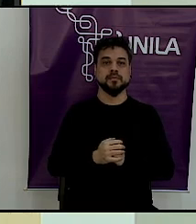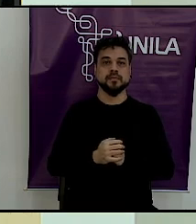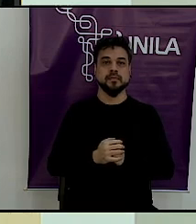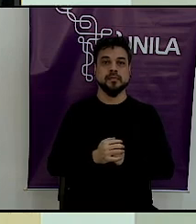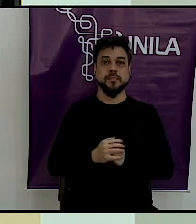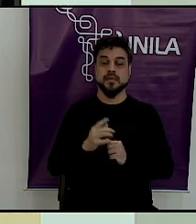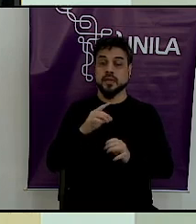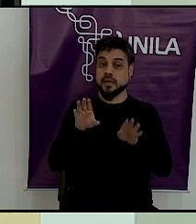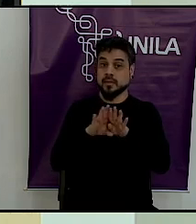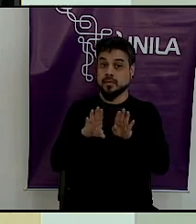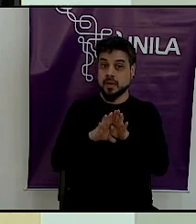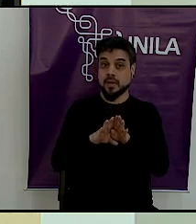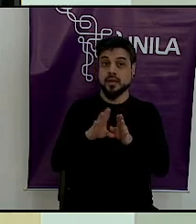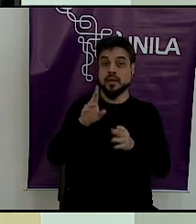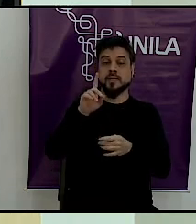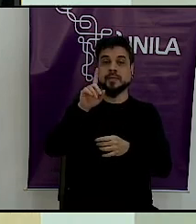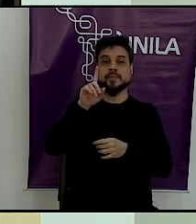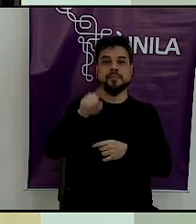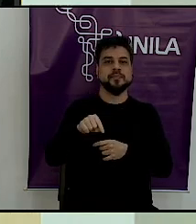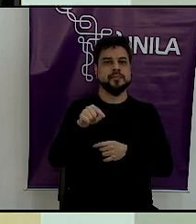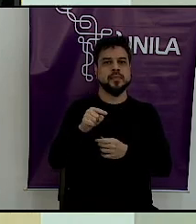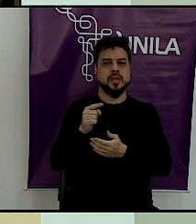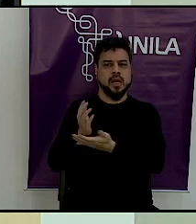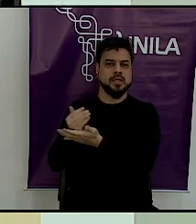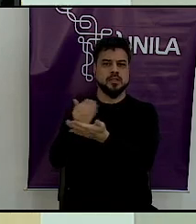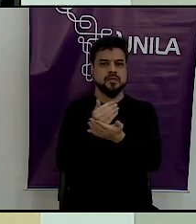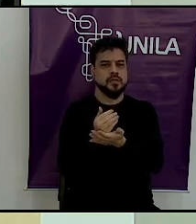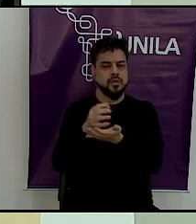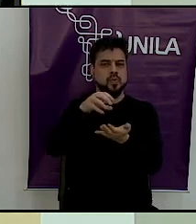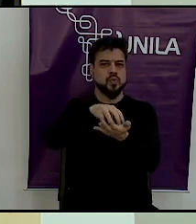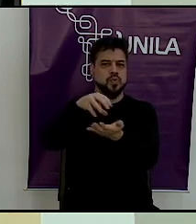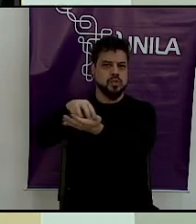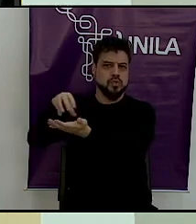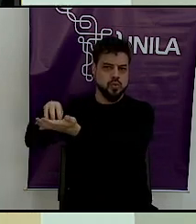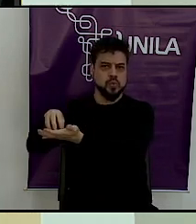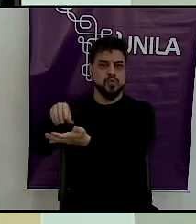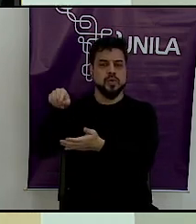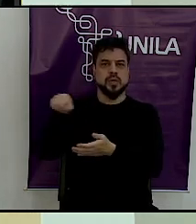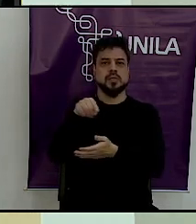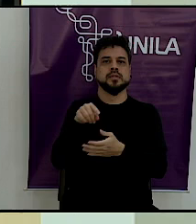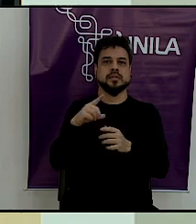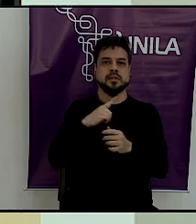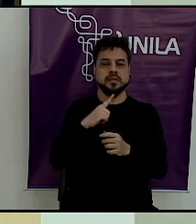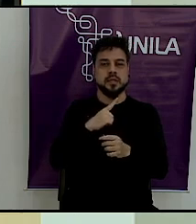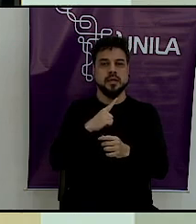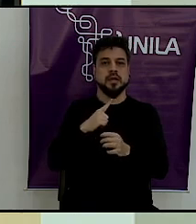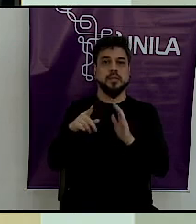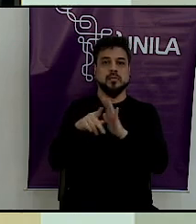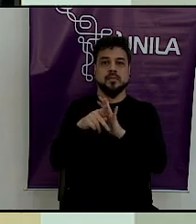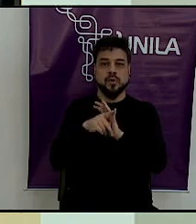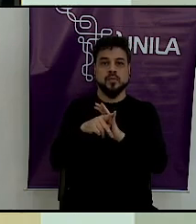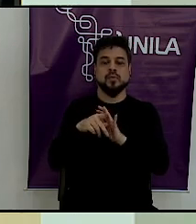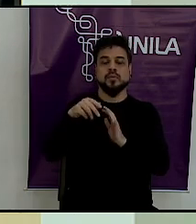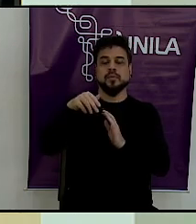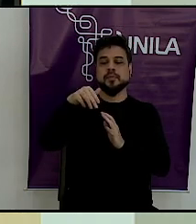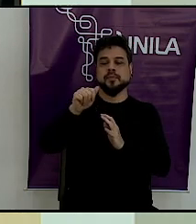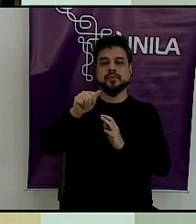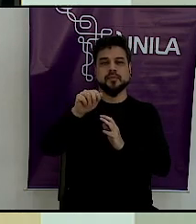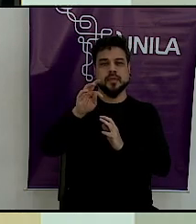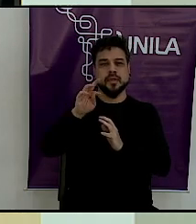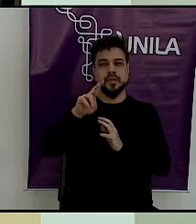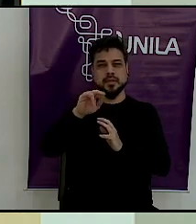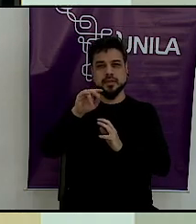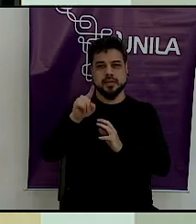para lembrar também, né, a divisão entre os institutos, ela tem uma fórmula, uma matriz interna de distribuição dos recursos,